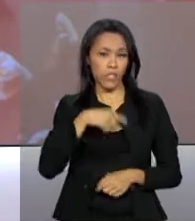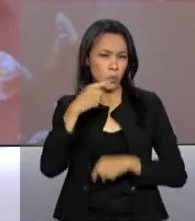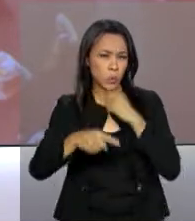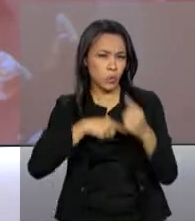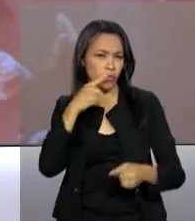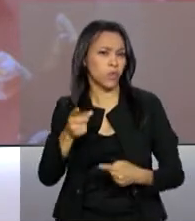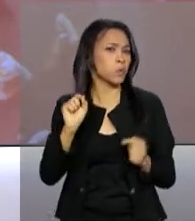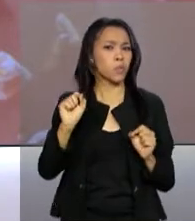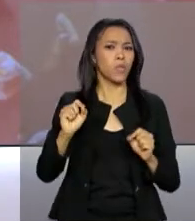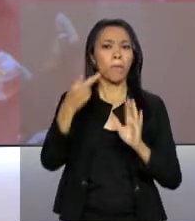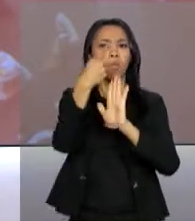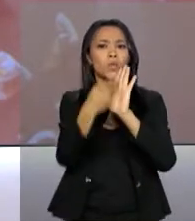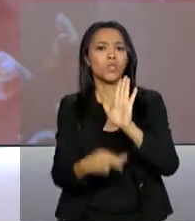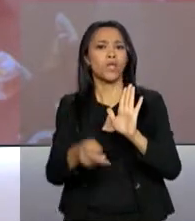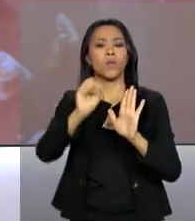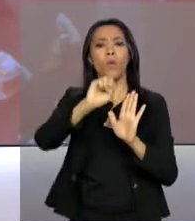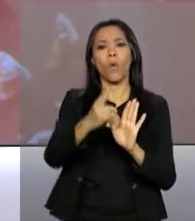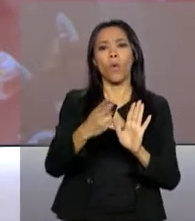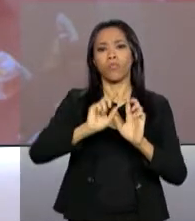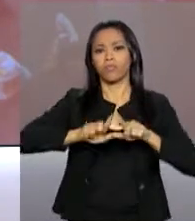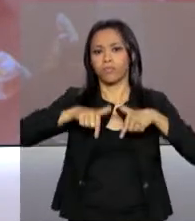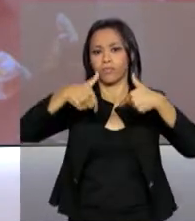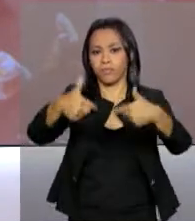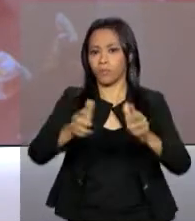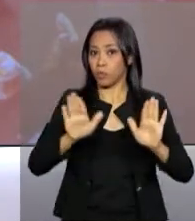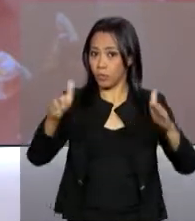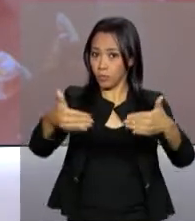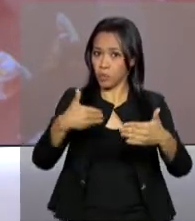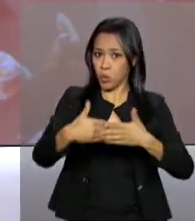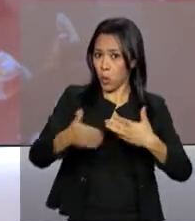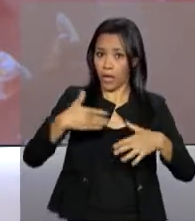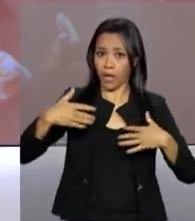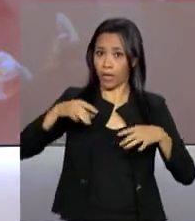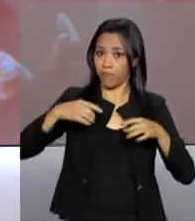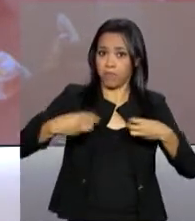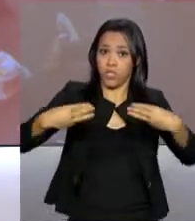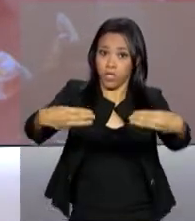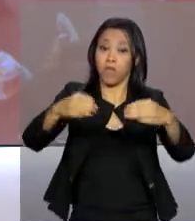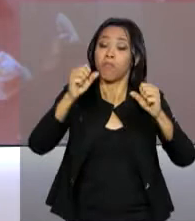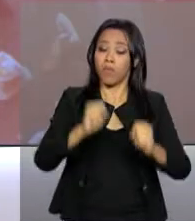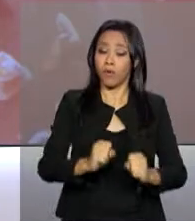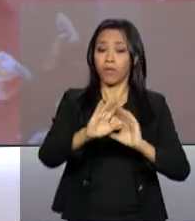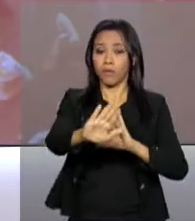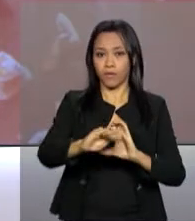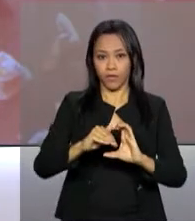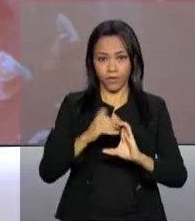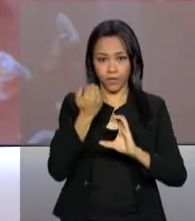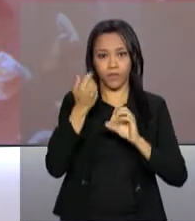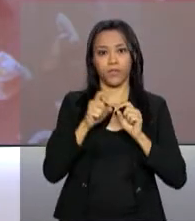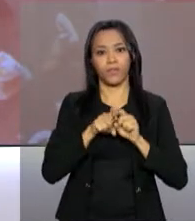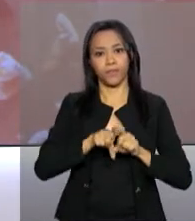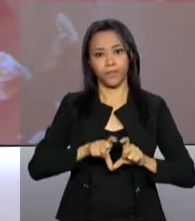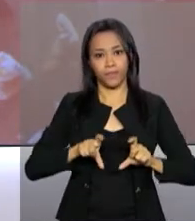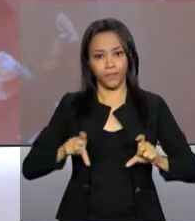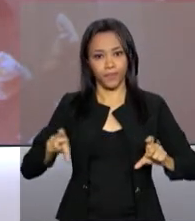dúvidas sobre algum projeto ou ação do governo, de qualquer ministério, escreva para